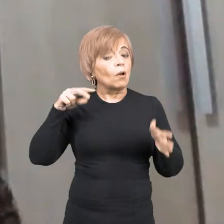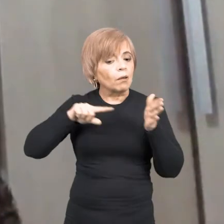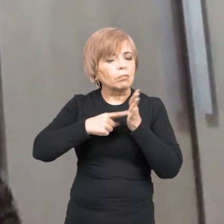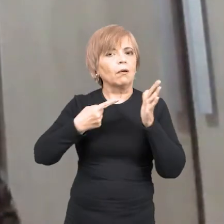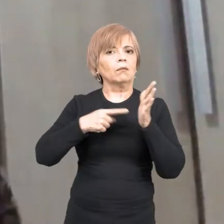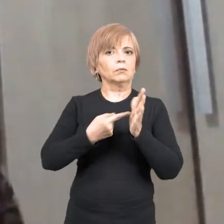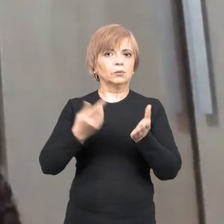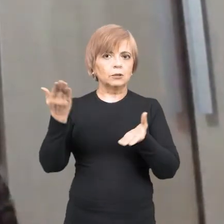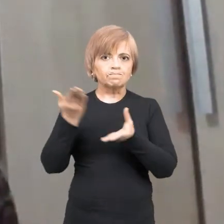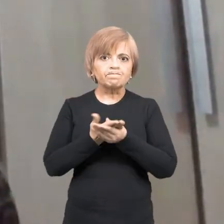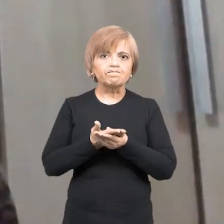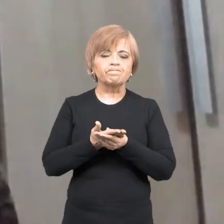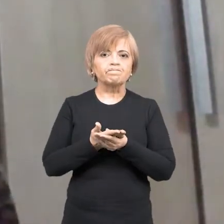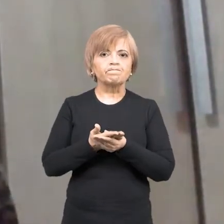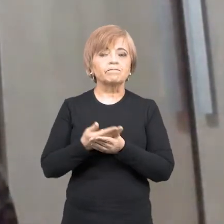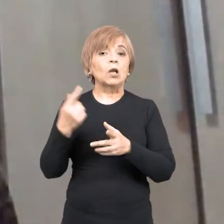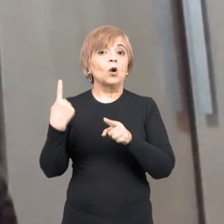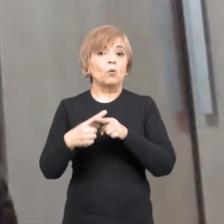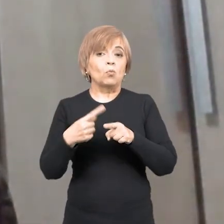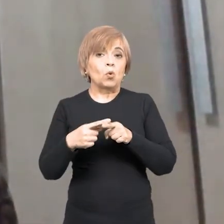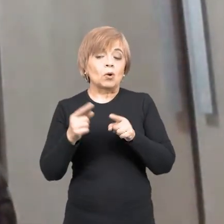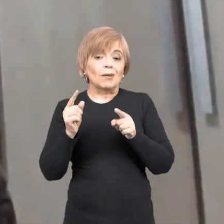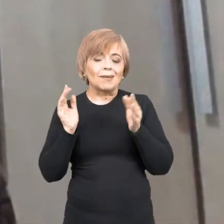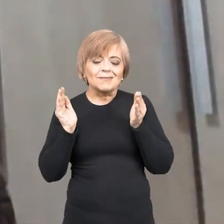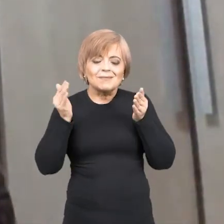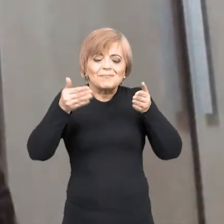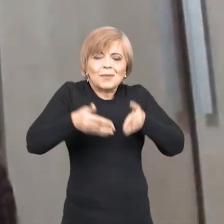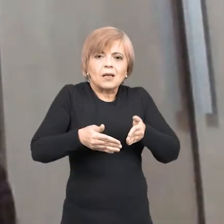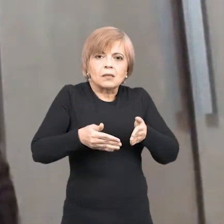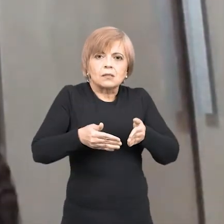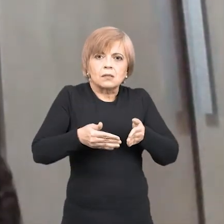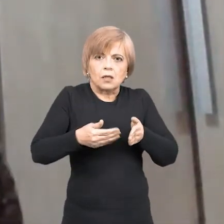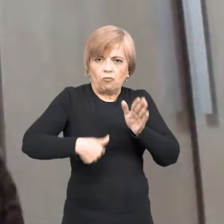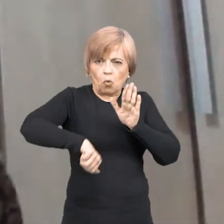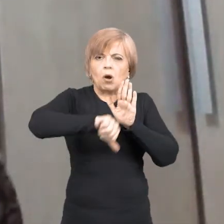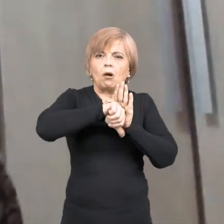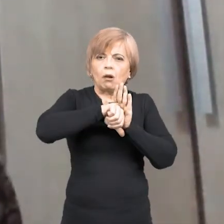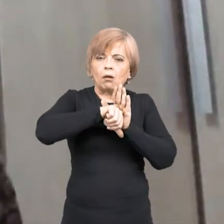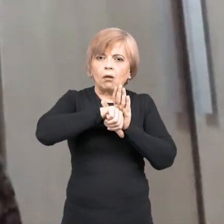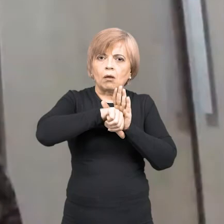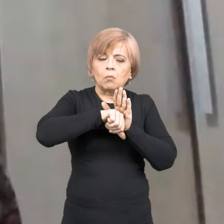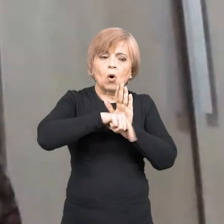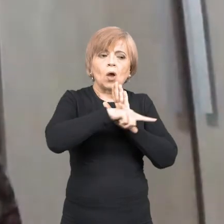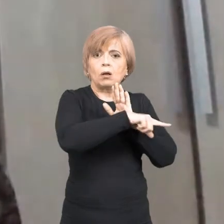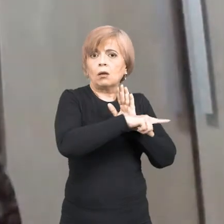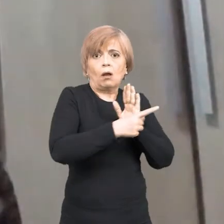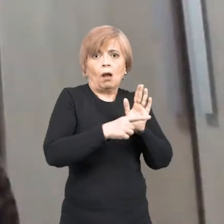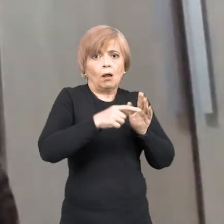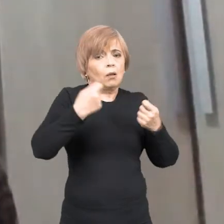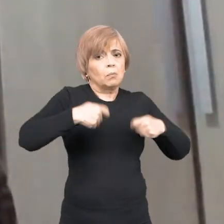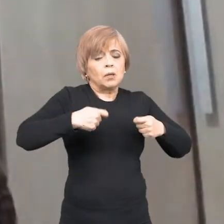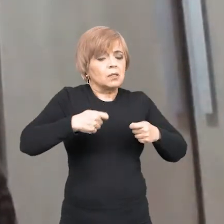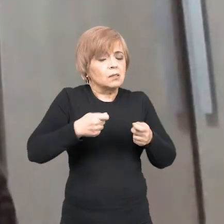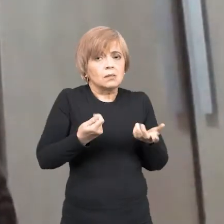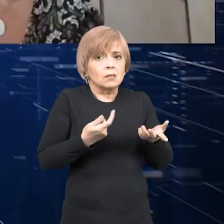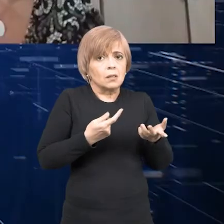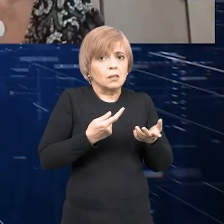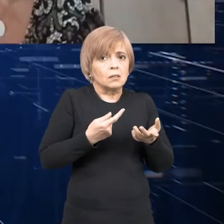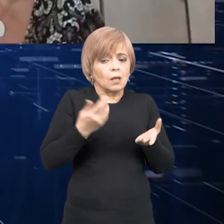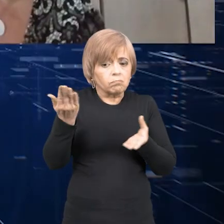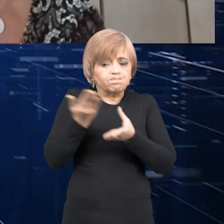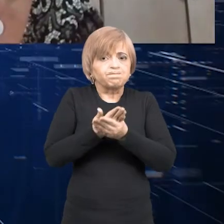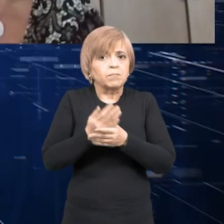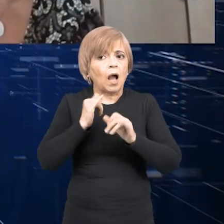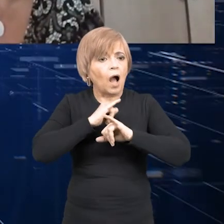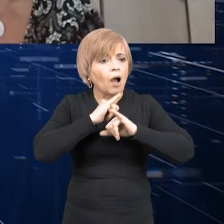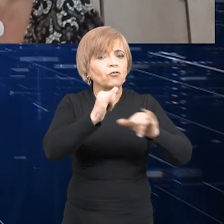registro de ocorrência. Né? Especialmente naqueles crimes que dependem efetivamente da vontade dela para que o Ministério Público